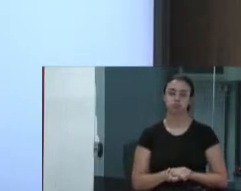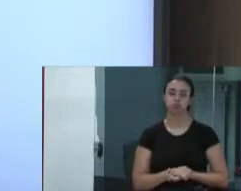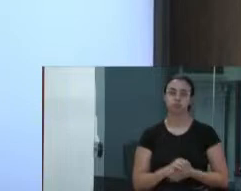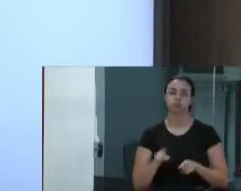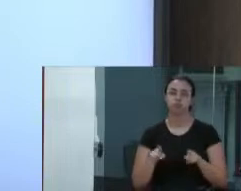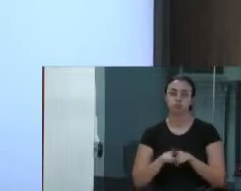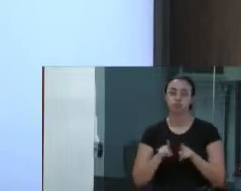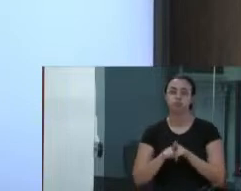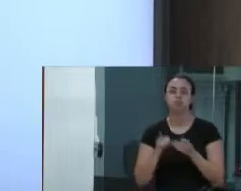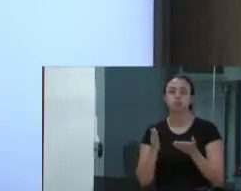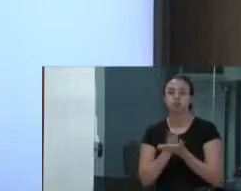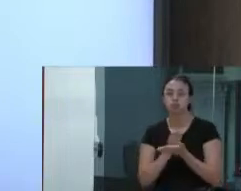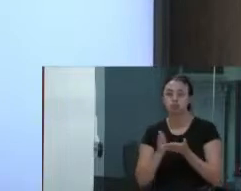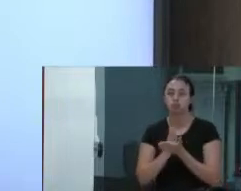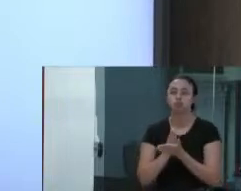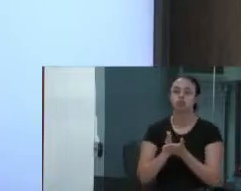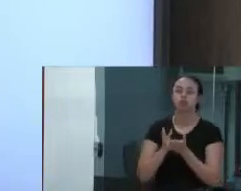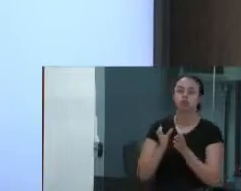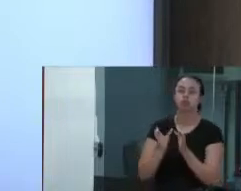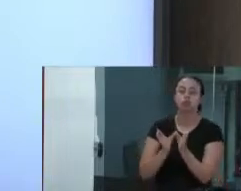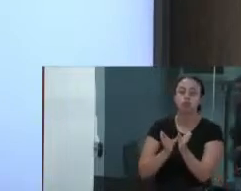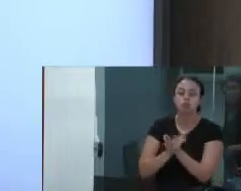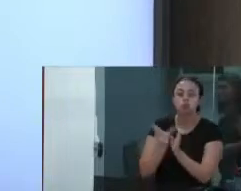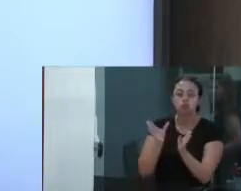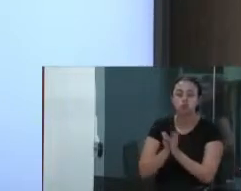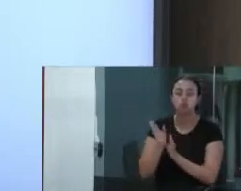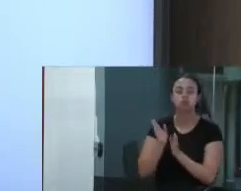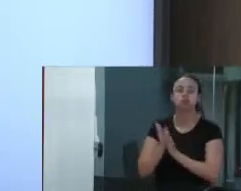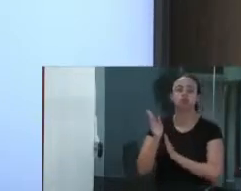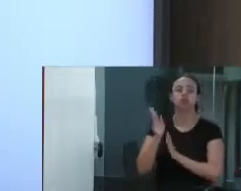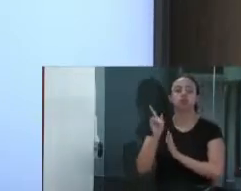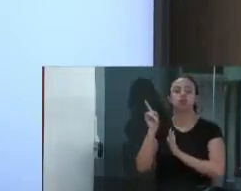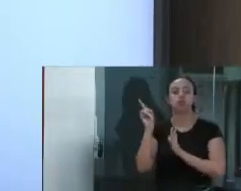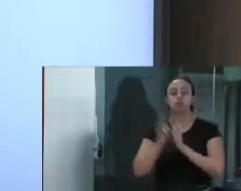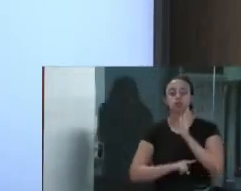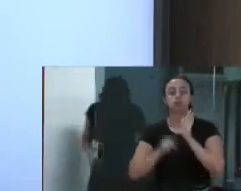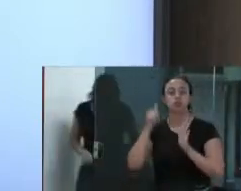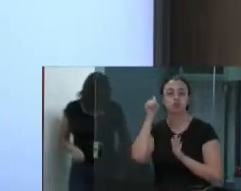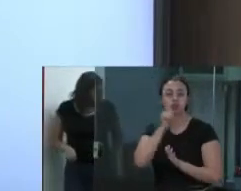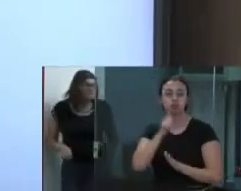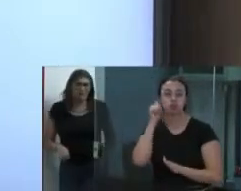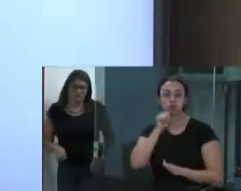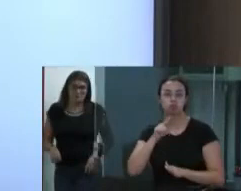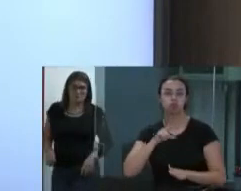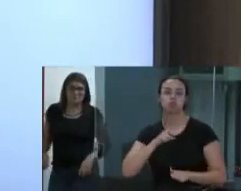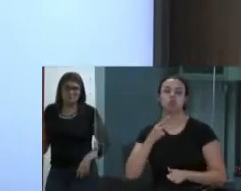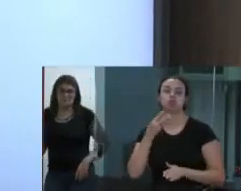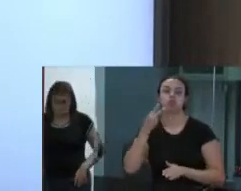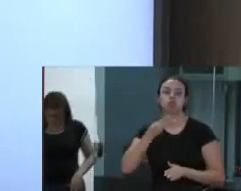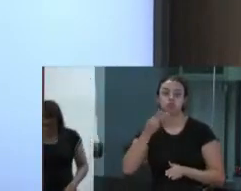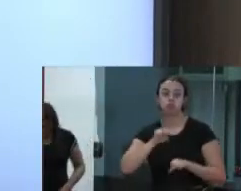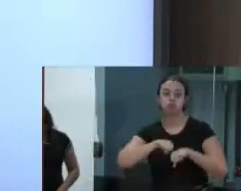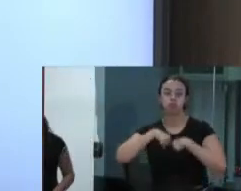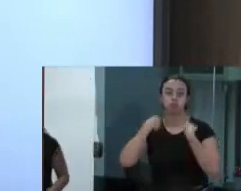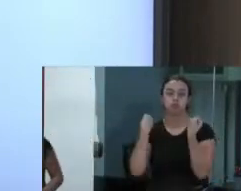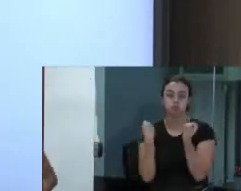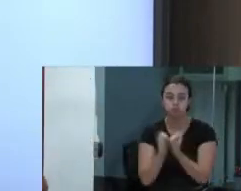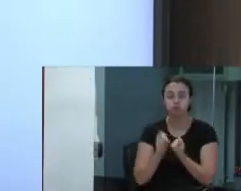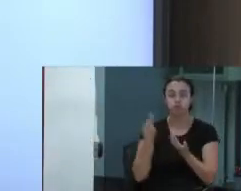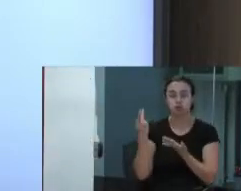Tivemos as atividades do Conselho Municipal dos Direitos da Mulher, né, destacamos aí o segundo seminário que aconteceu aqui nessa